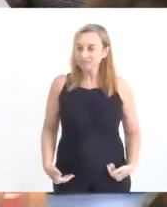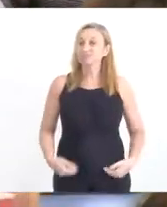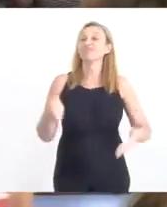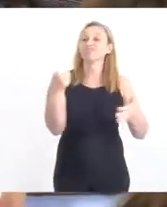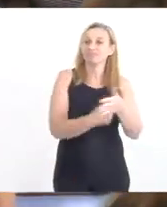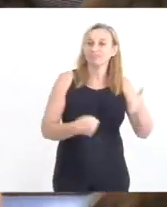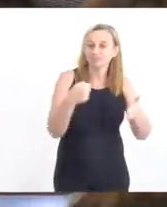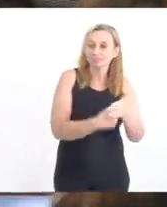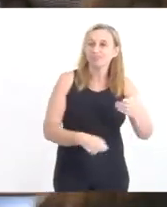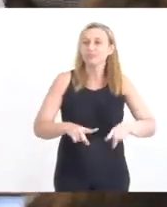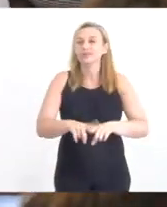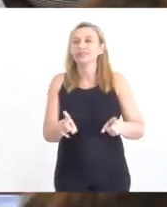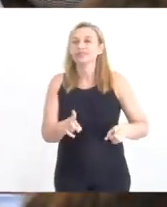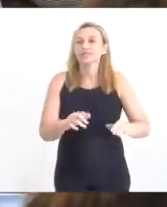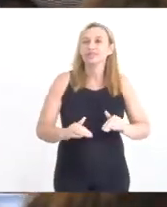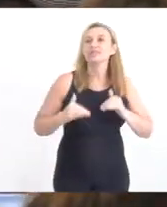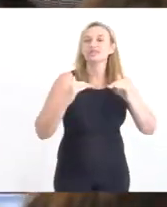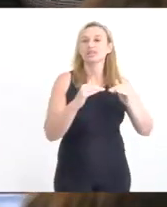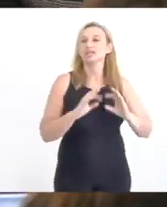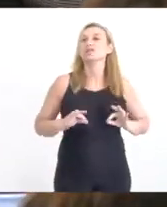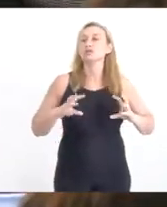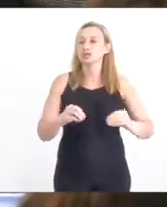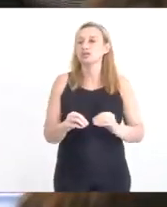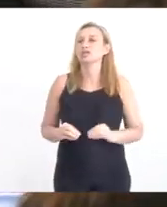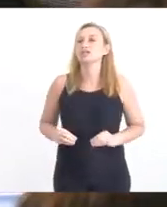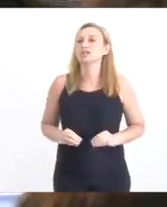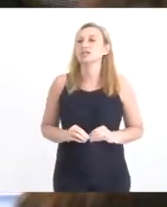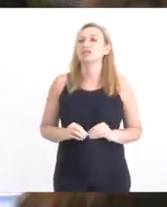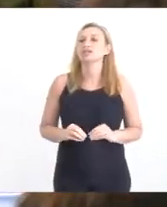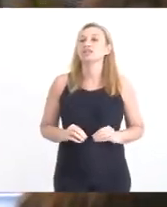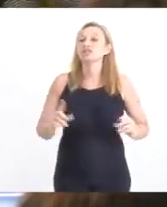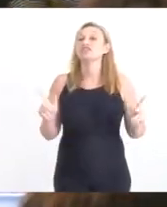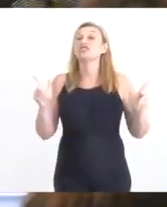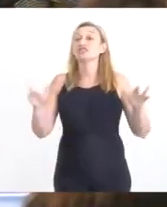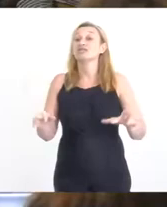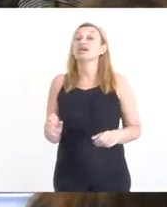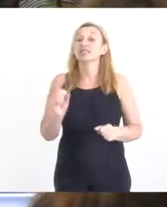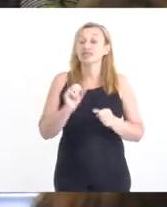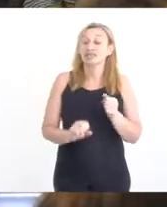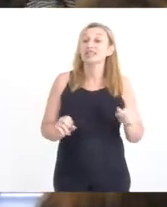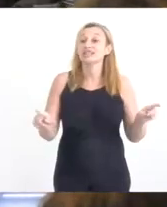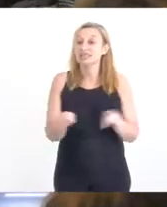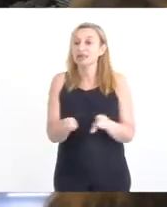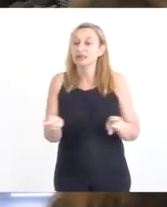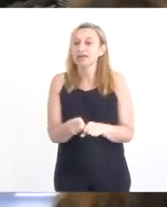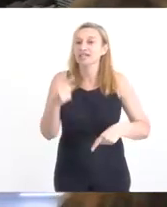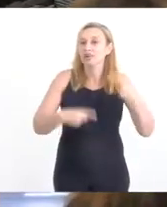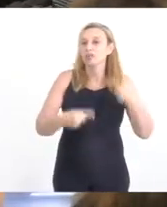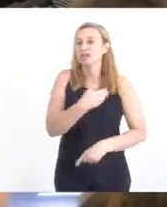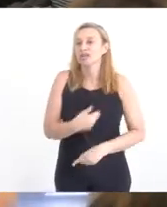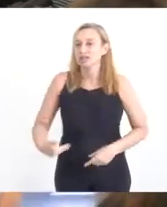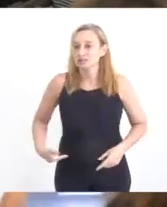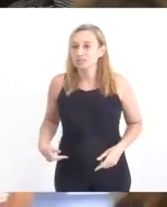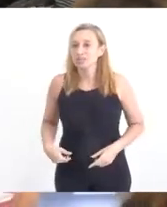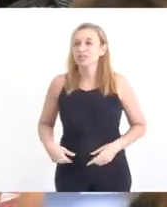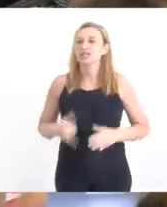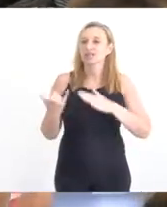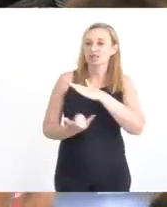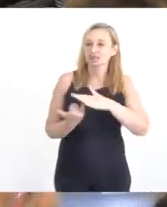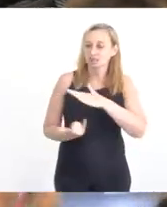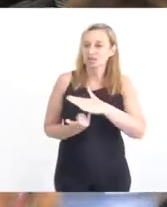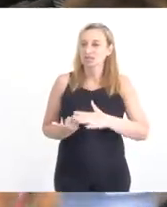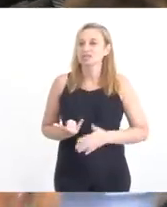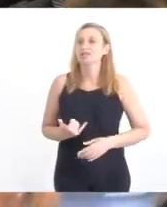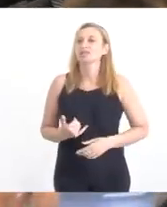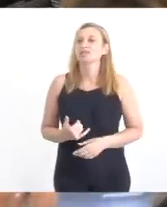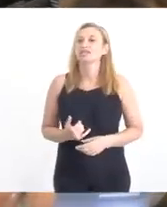nossas lutas Mas acima de tudos ocupamos para fazer a diferença e na política pública institucional